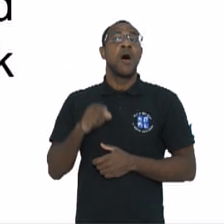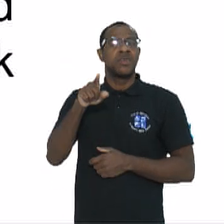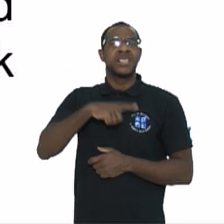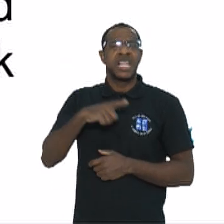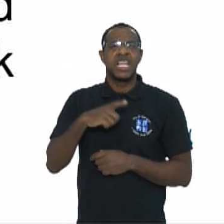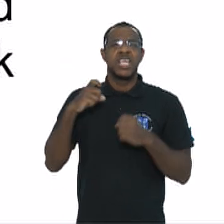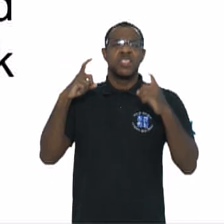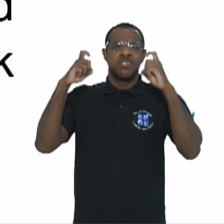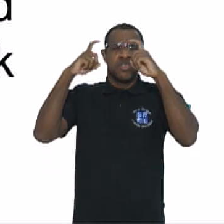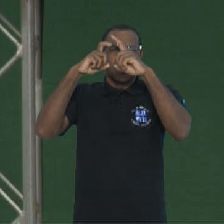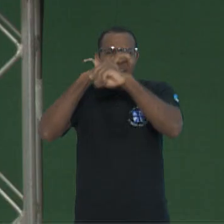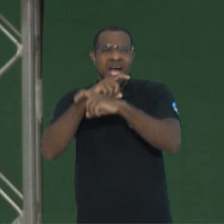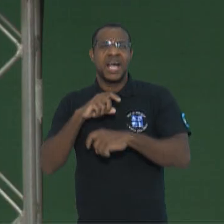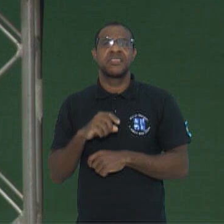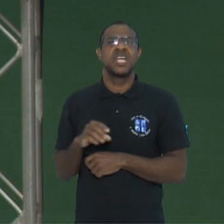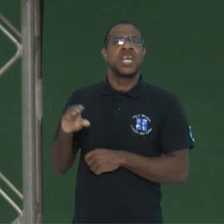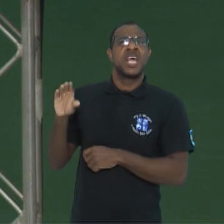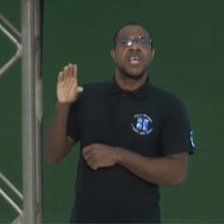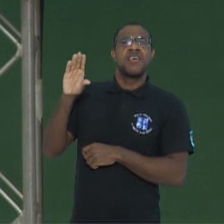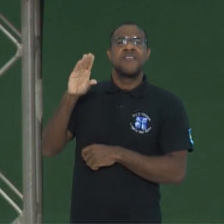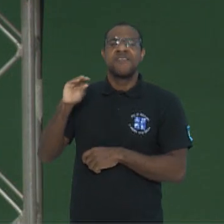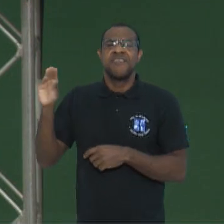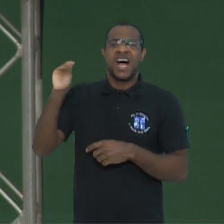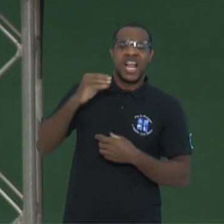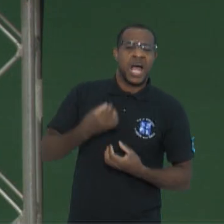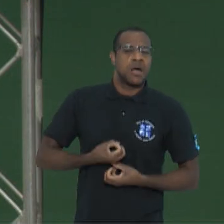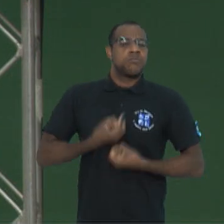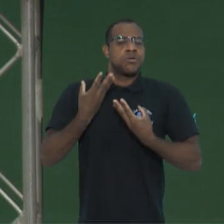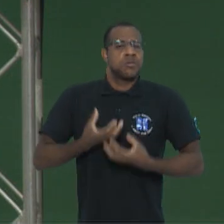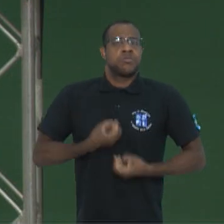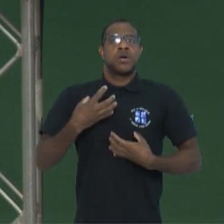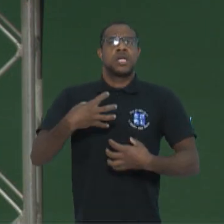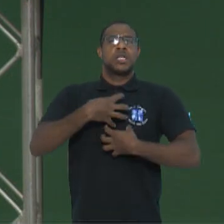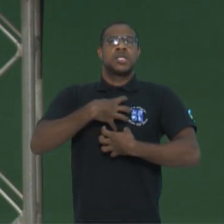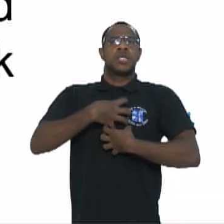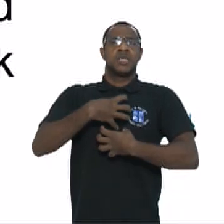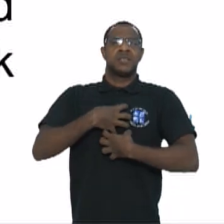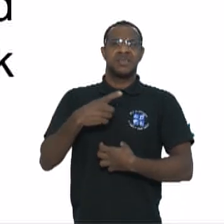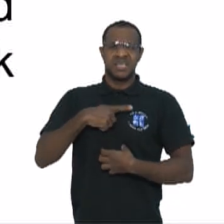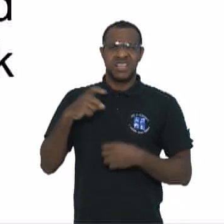dificuldade em falar, em expressar os seus sentimentos?